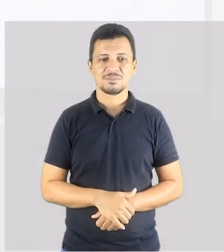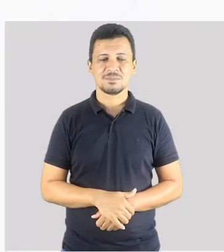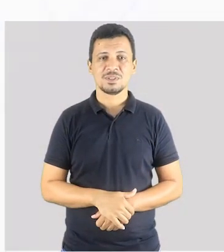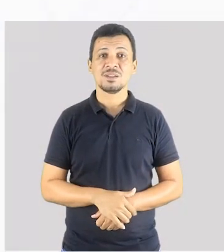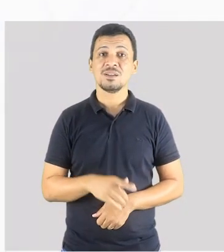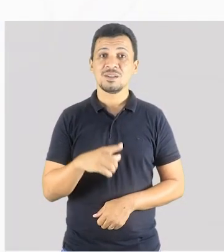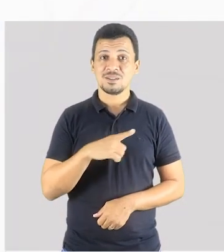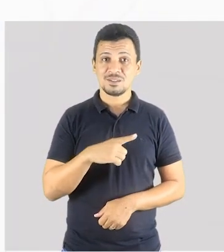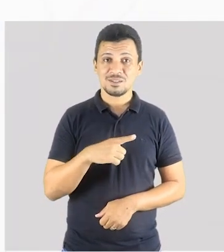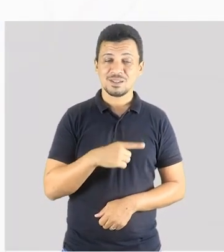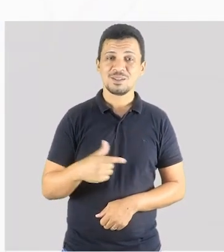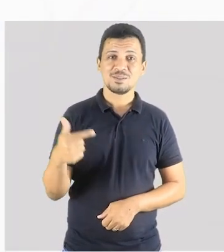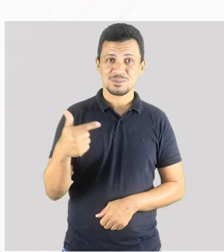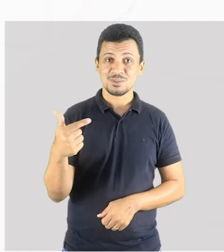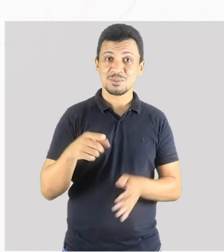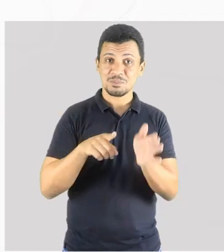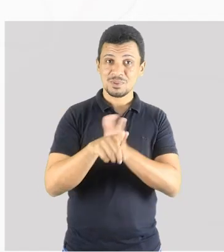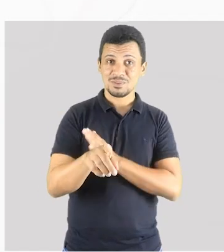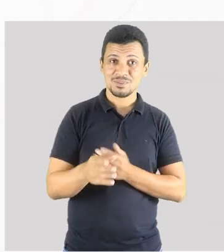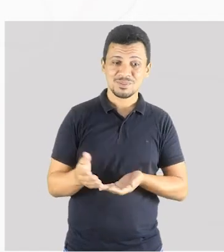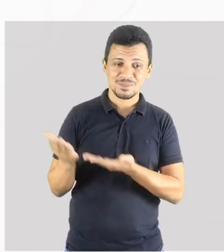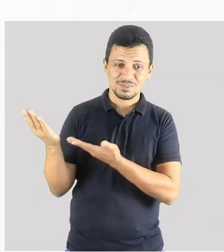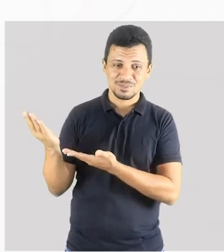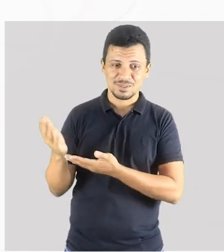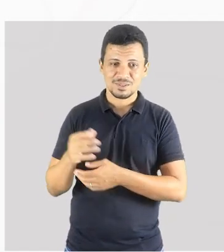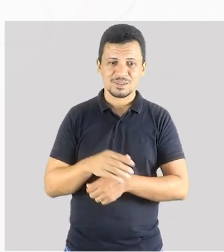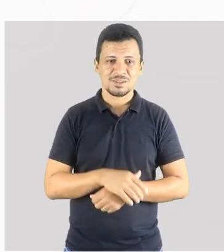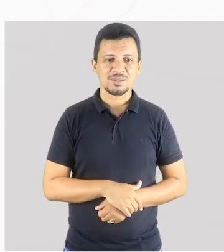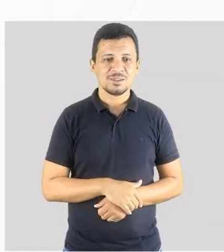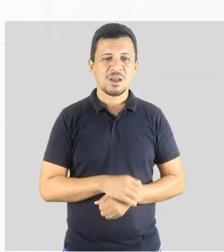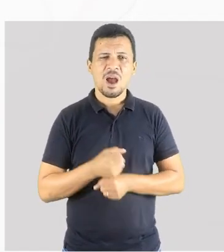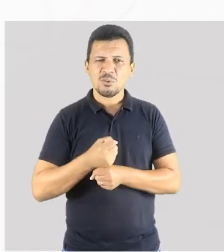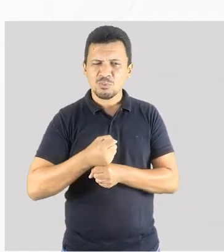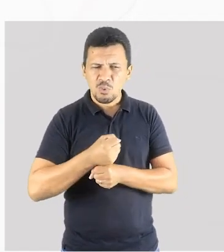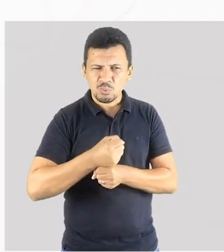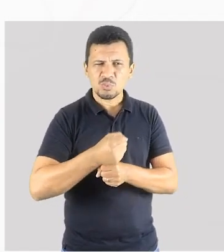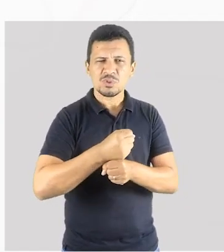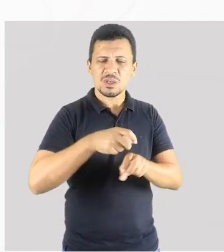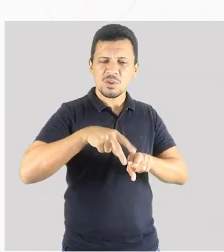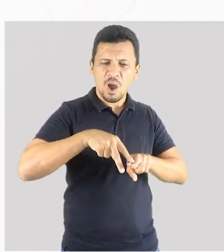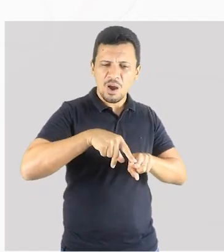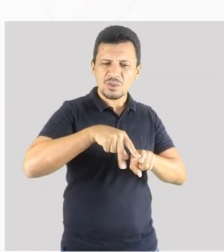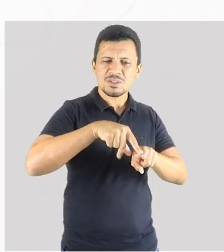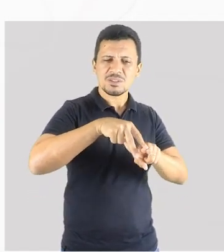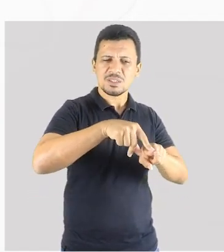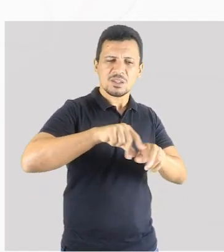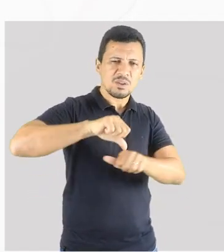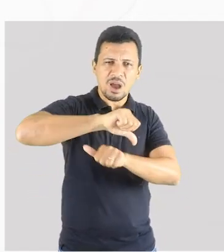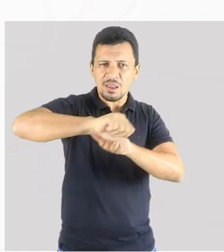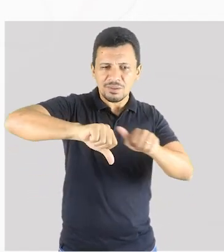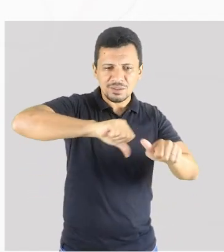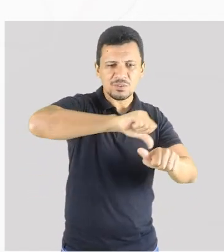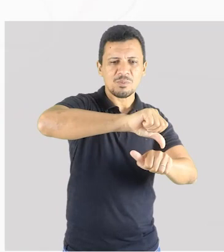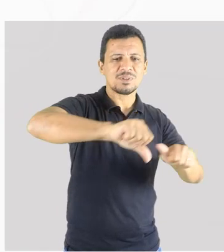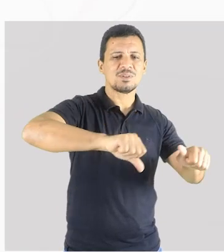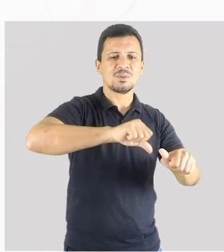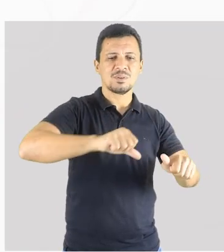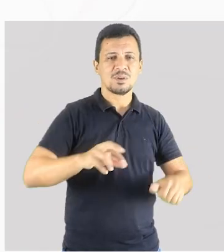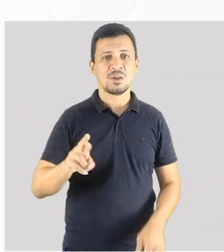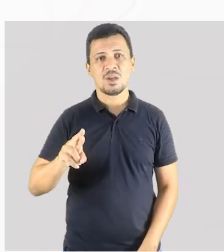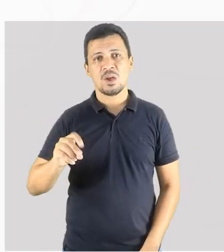E tem mais uma questão aqui pra gente. Isso, vamos lá para mais essa questão. Ao longo dos anos, o skate passou por diversas